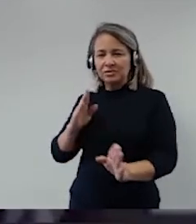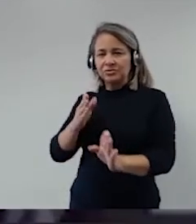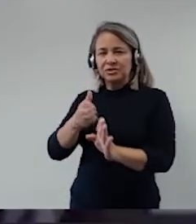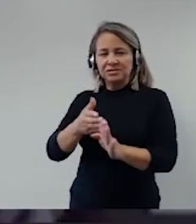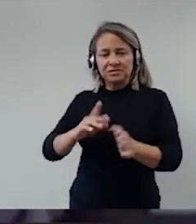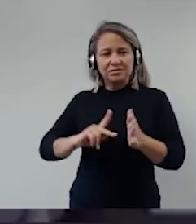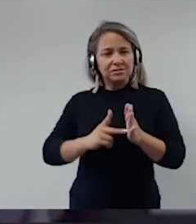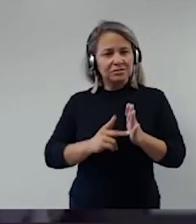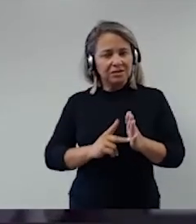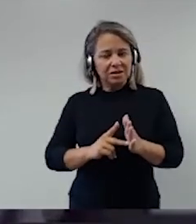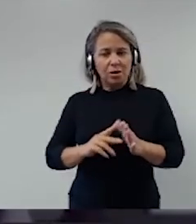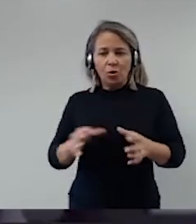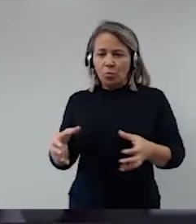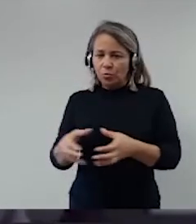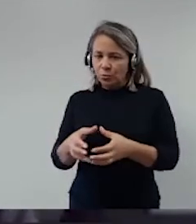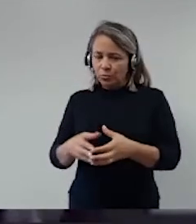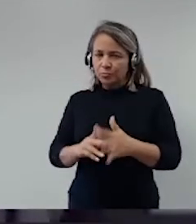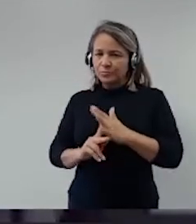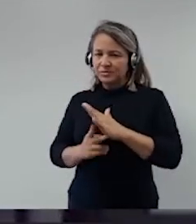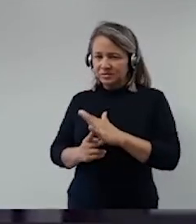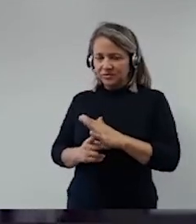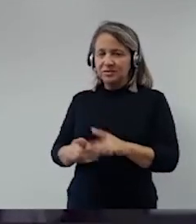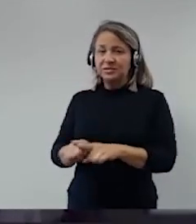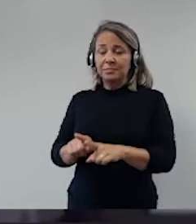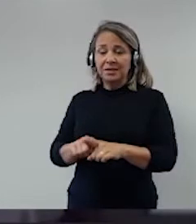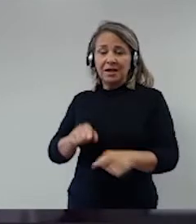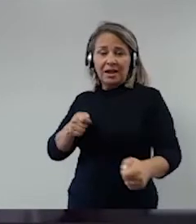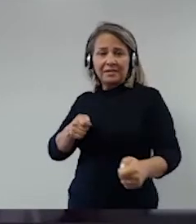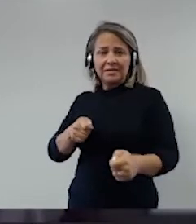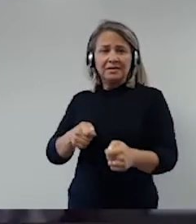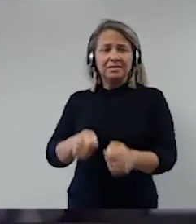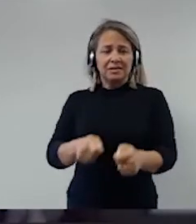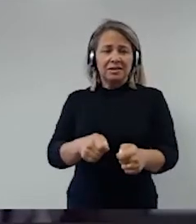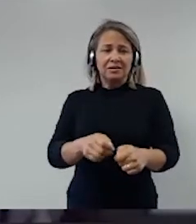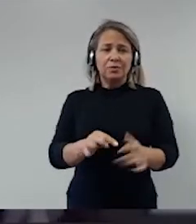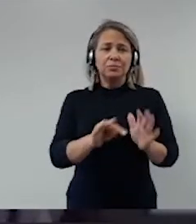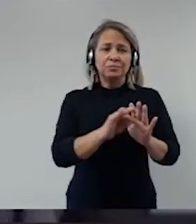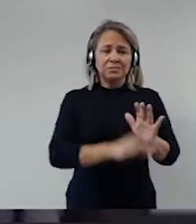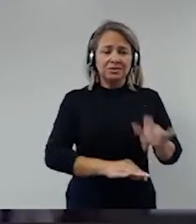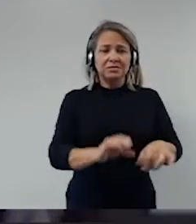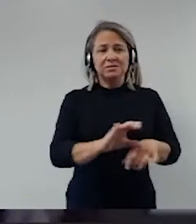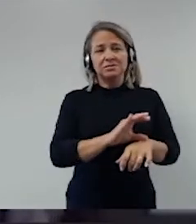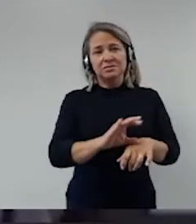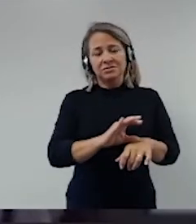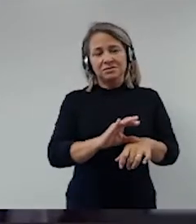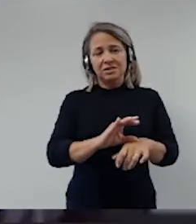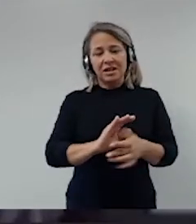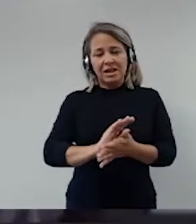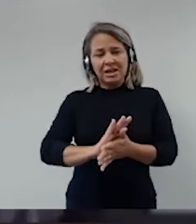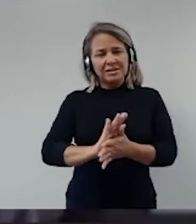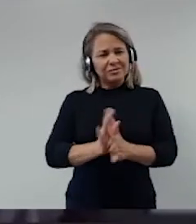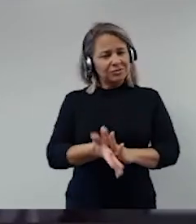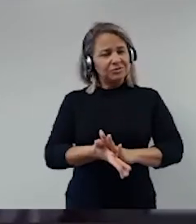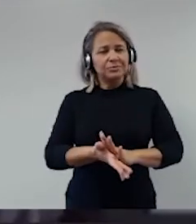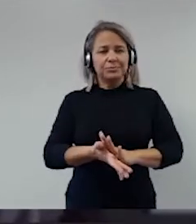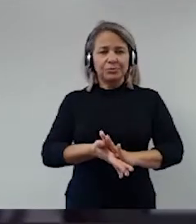sindical, os sindicatos, é atacar o texto da Constituição, é quebrar esse monopólio